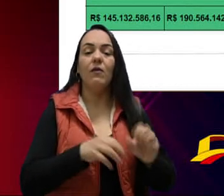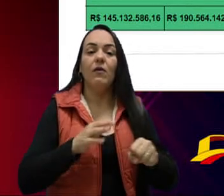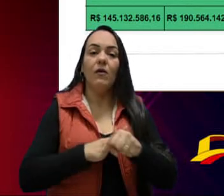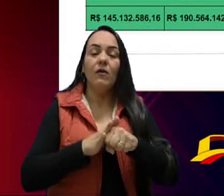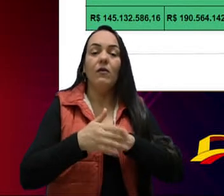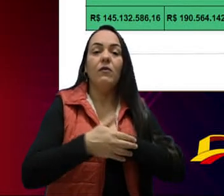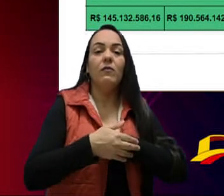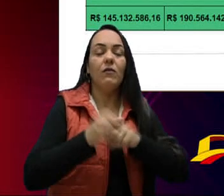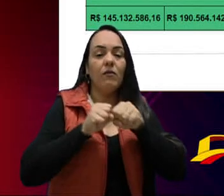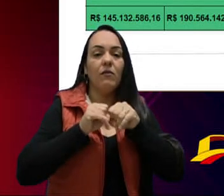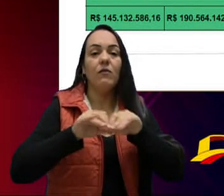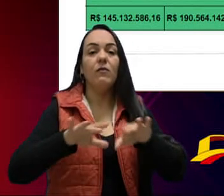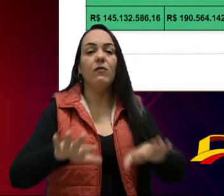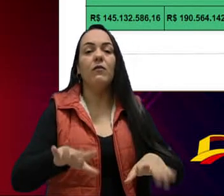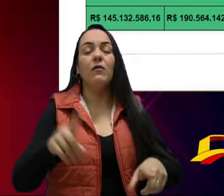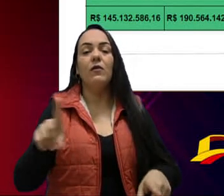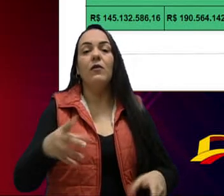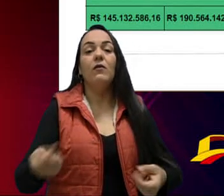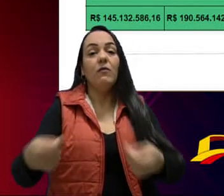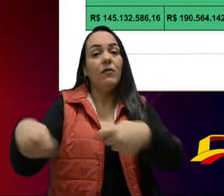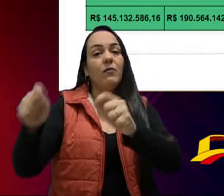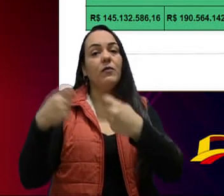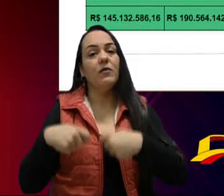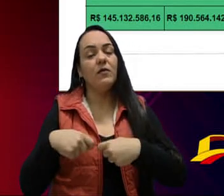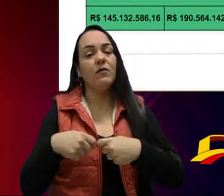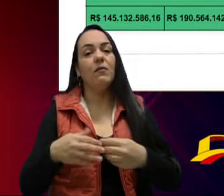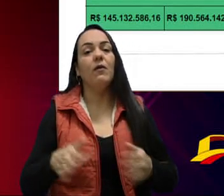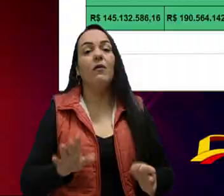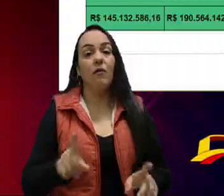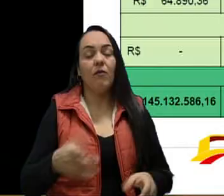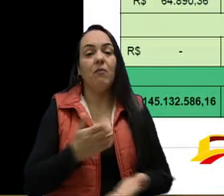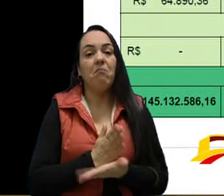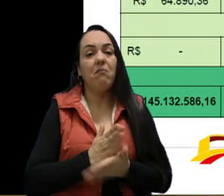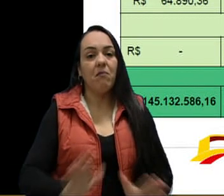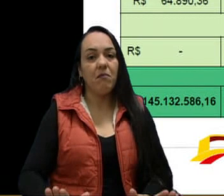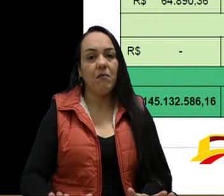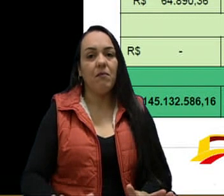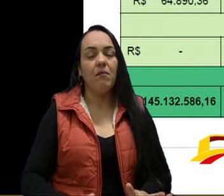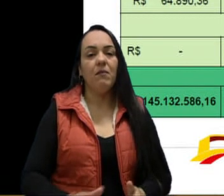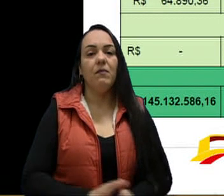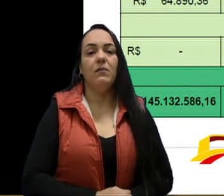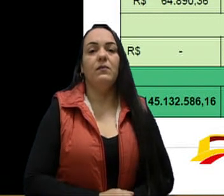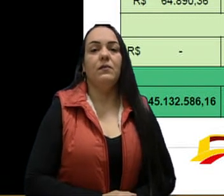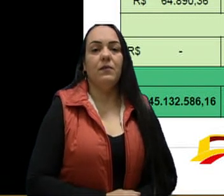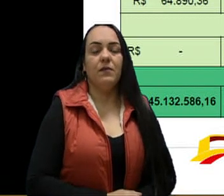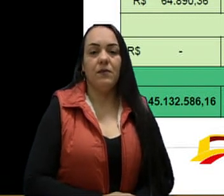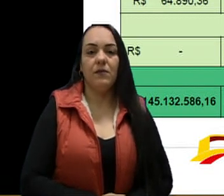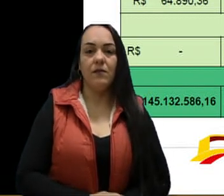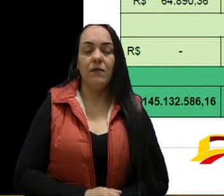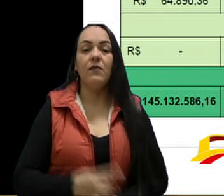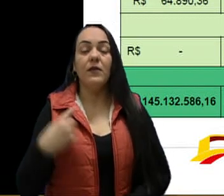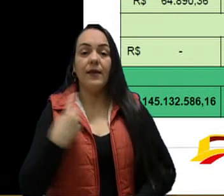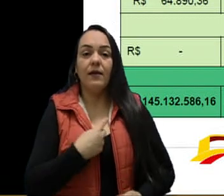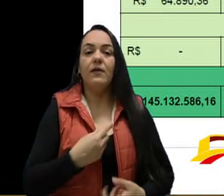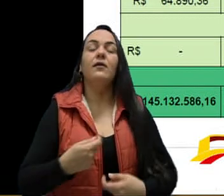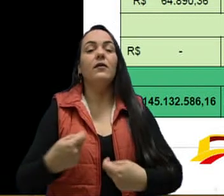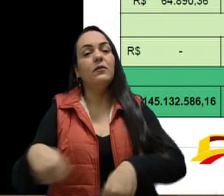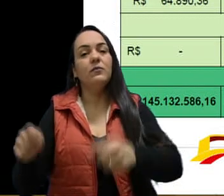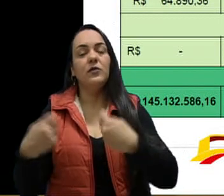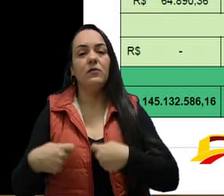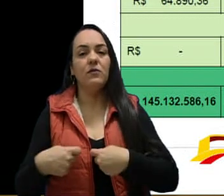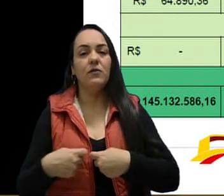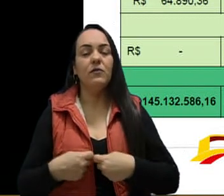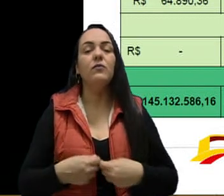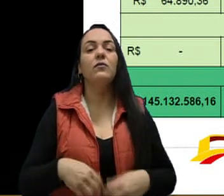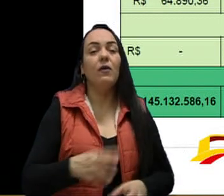convívio nós vamos receber mais alguma coisa ou encerrou por aqui olha nós recebemos aqui o